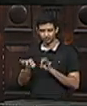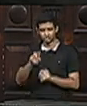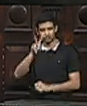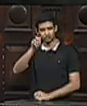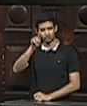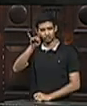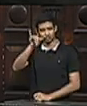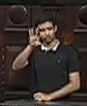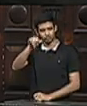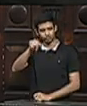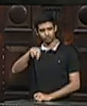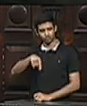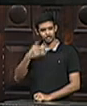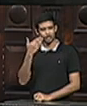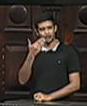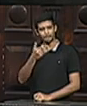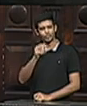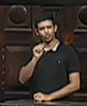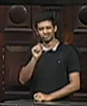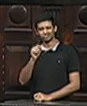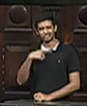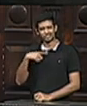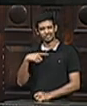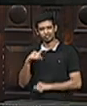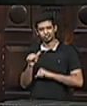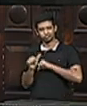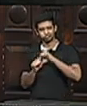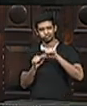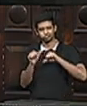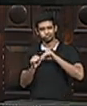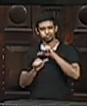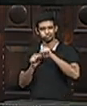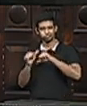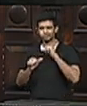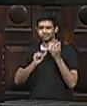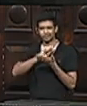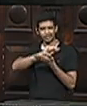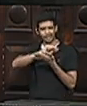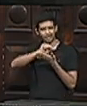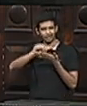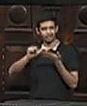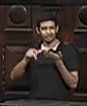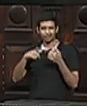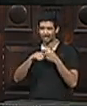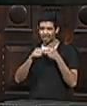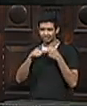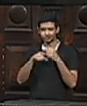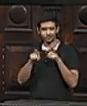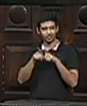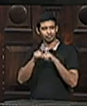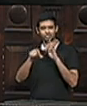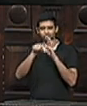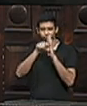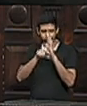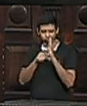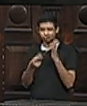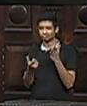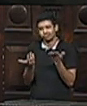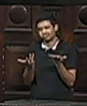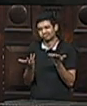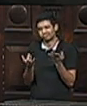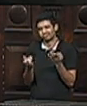estaduais e municipais, pendentes de pareceres das comissões de Constituição e Justiça, de Assuntos Municipais de Desenvolvimento Regional e de Orçamento, Finanças,